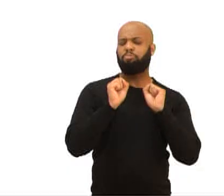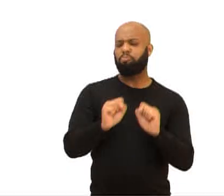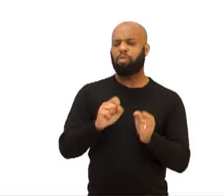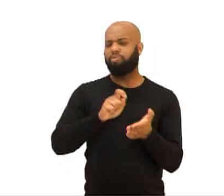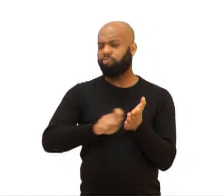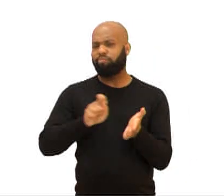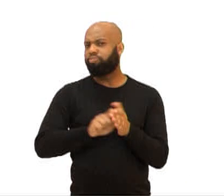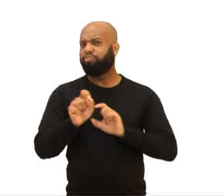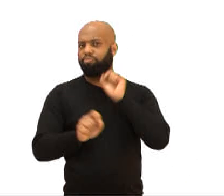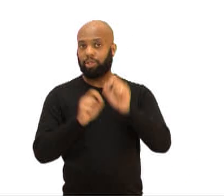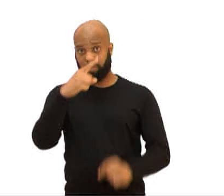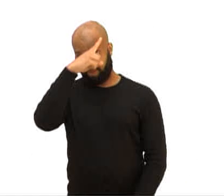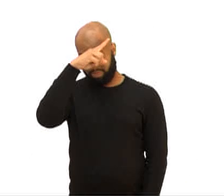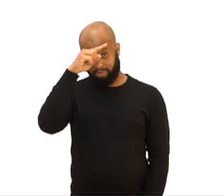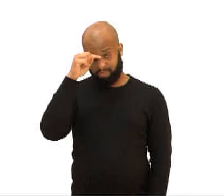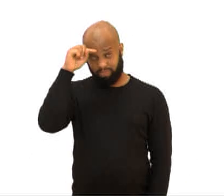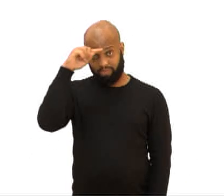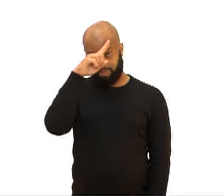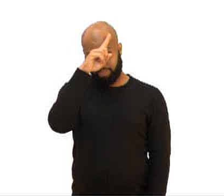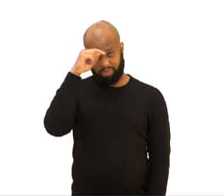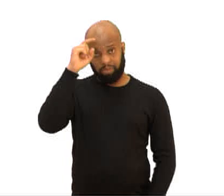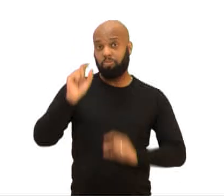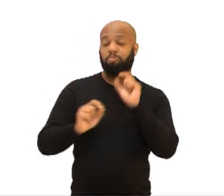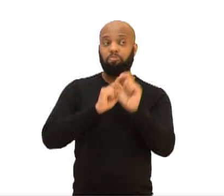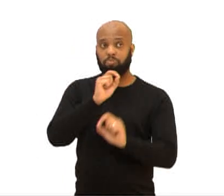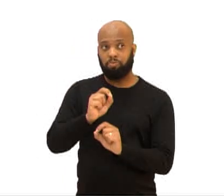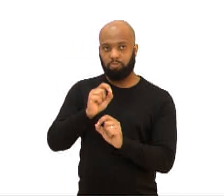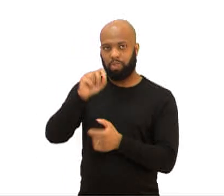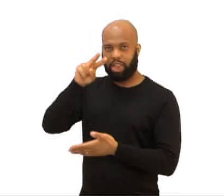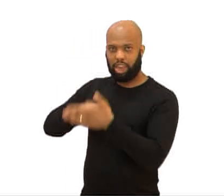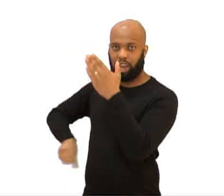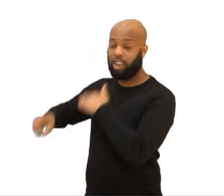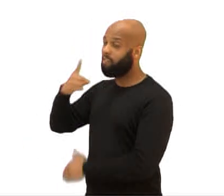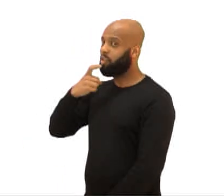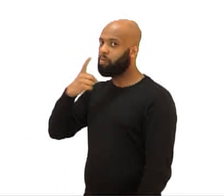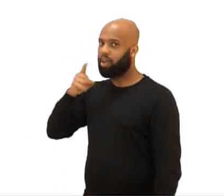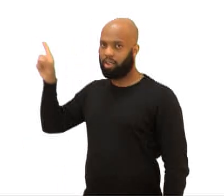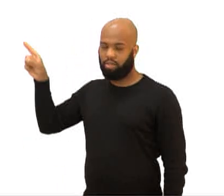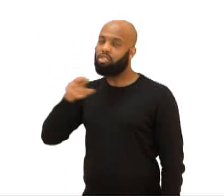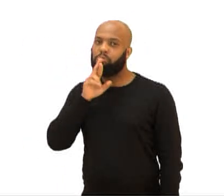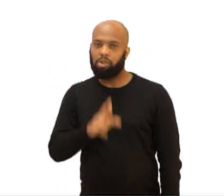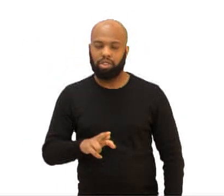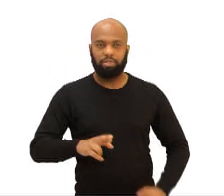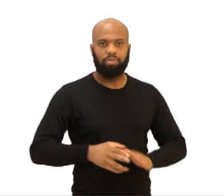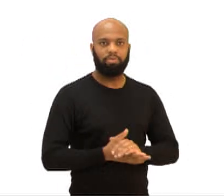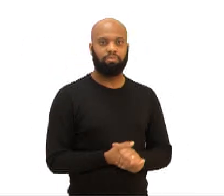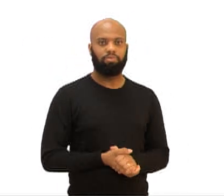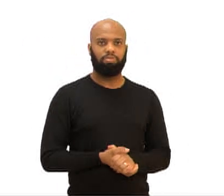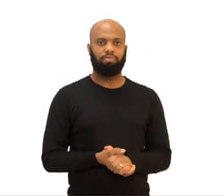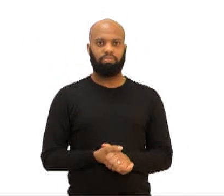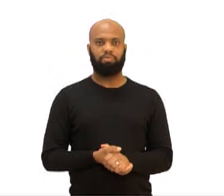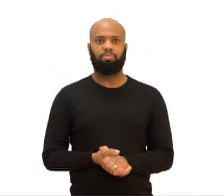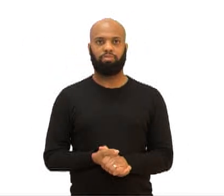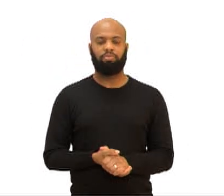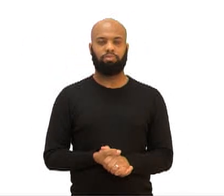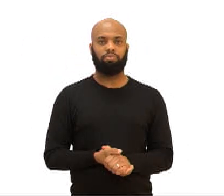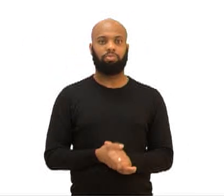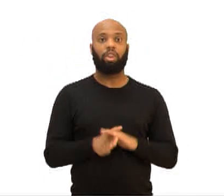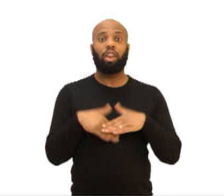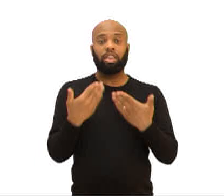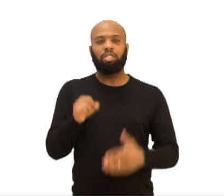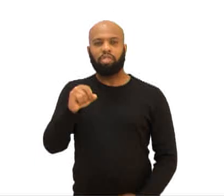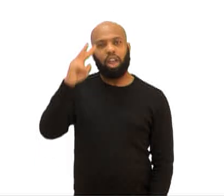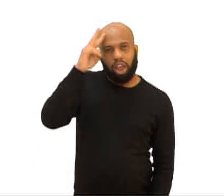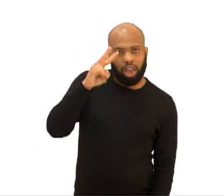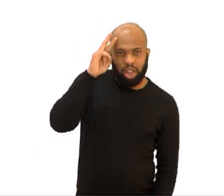seguinte: Frida tinha a personalidade única e ela pintou em suas obras durante toda a sua vida. Então, se